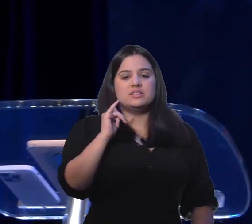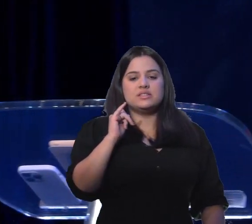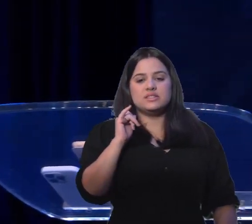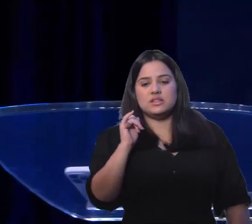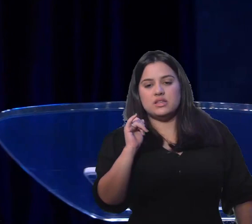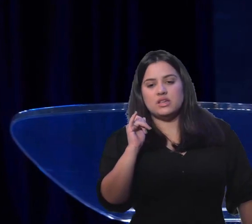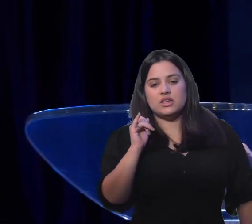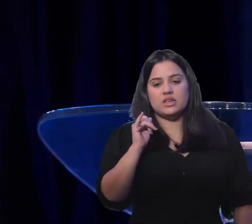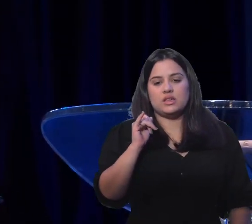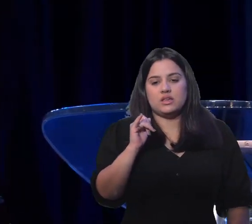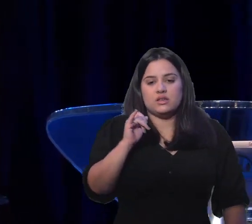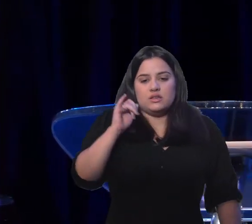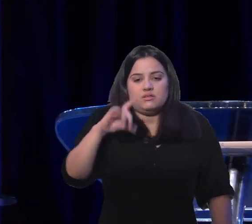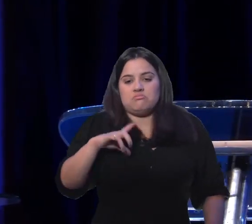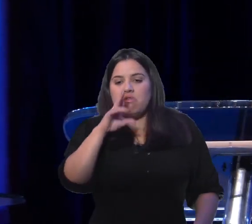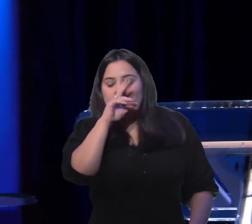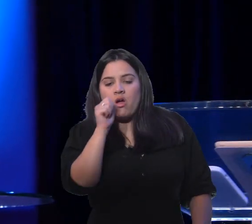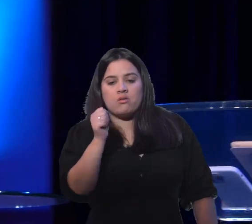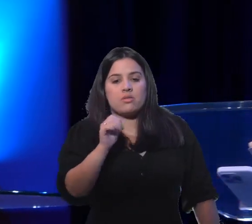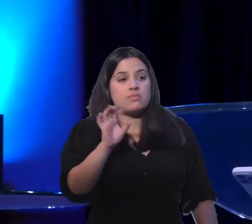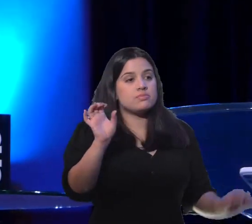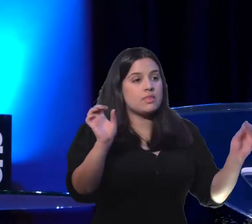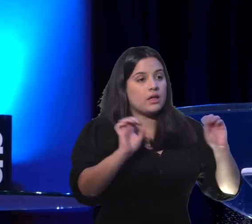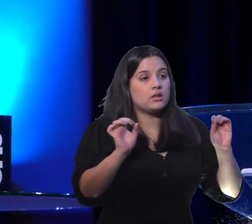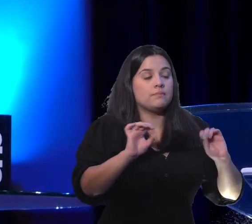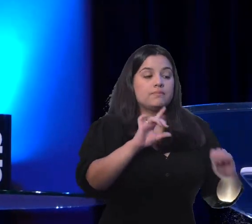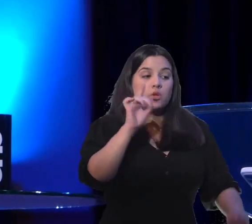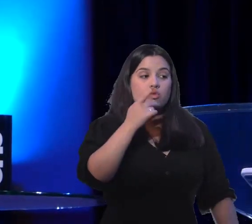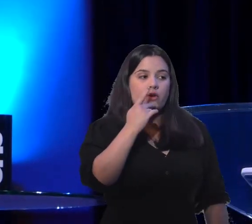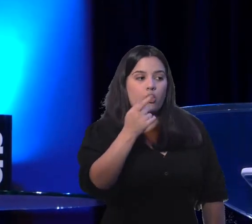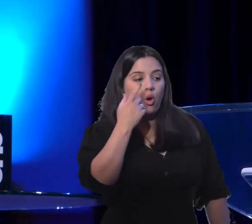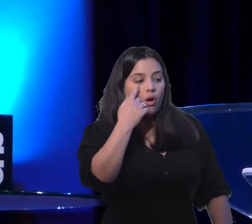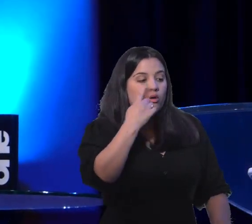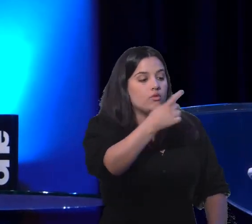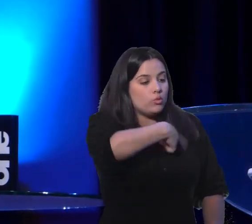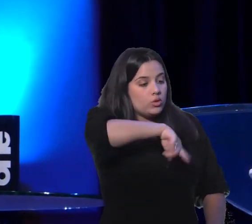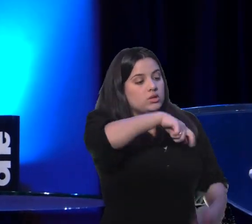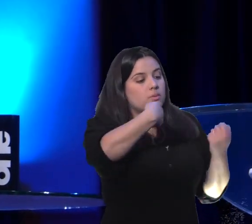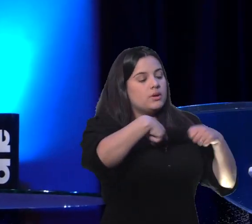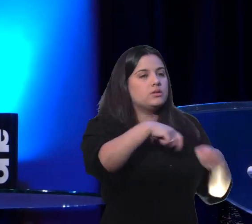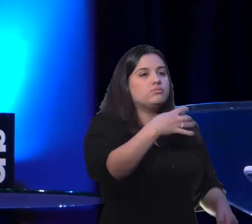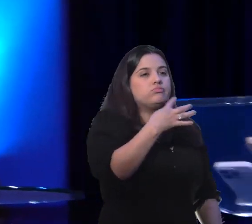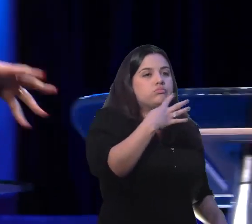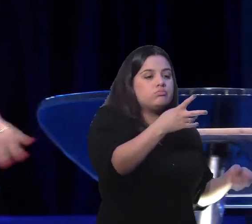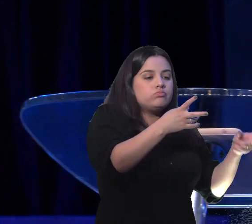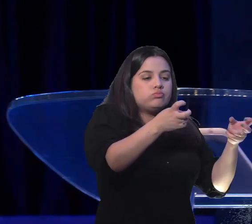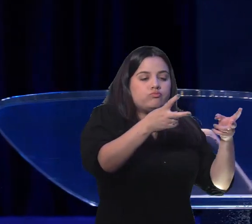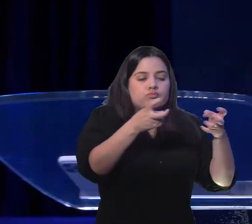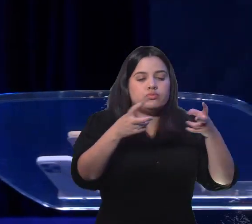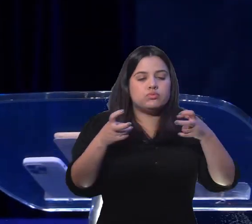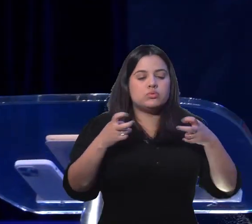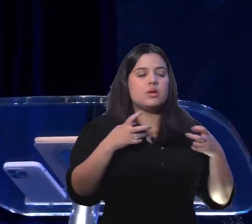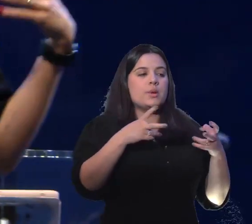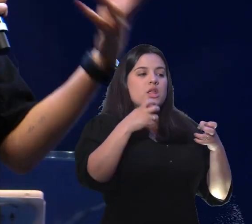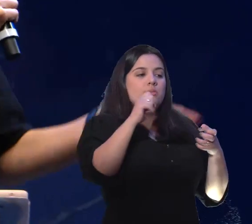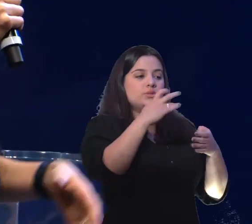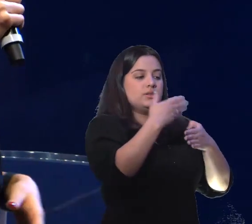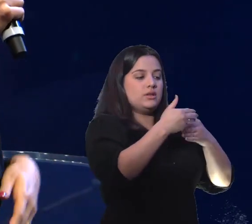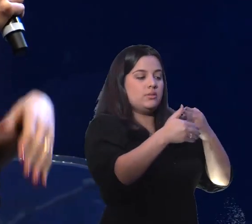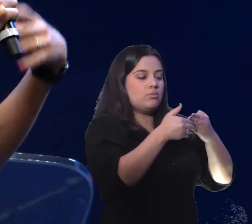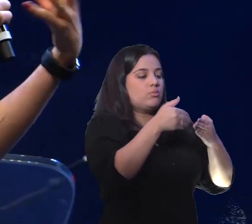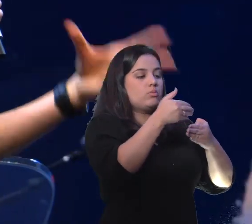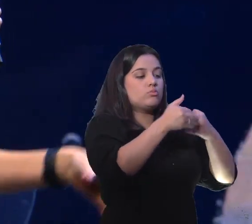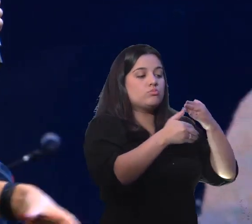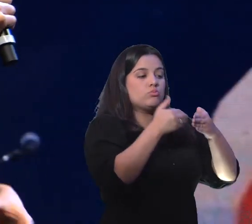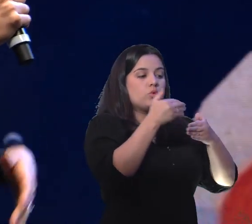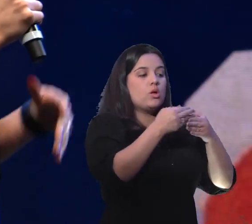podia entrar ou não, tinha forças, etc. Ele falou, vão lá, façam um reconhecimento, vejam se tem muros, vejam se o povo de lá é